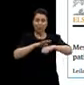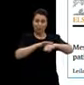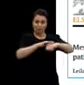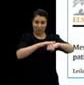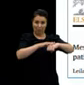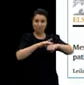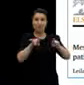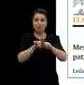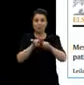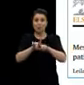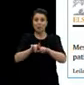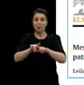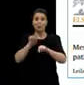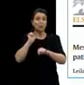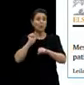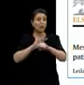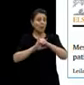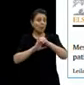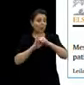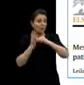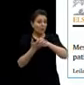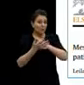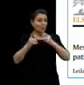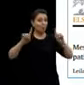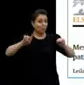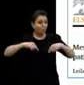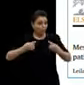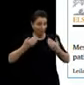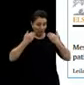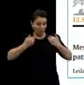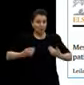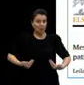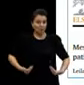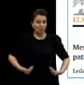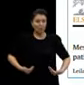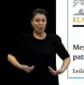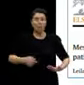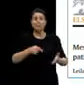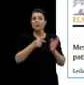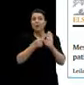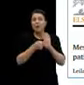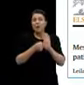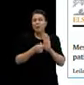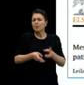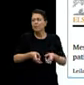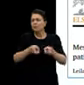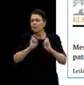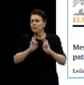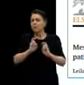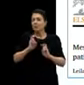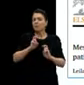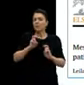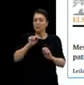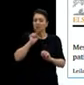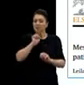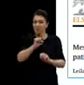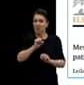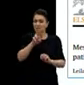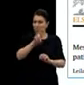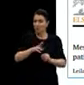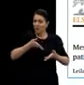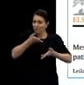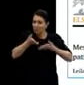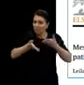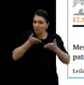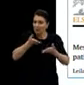que o coronavírus causa, eles tiveram um prognóstico, eles tiveram uma melhora, né, bem